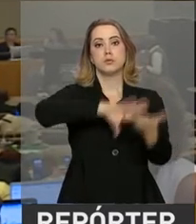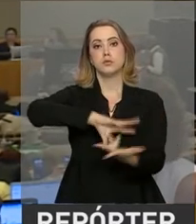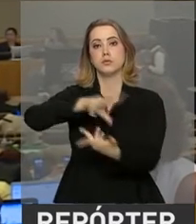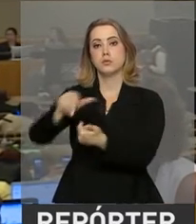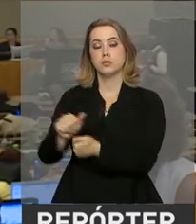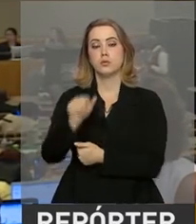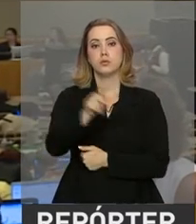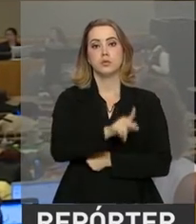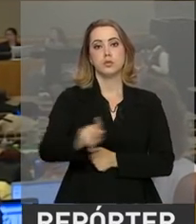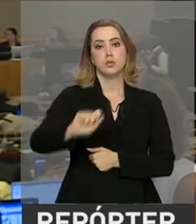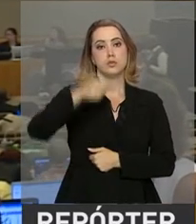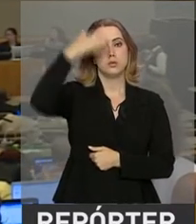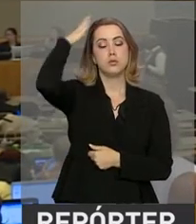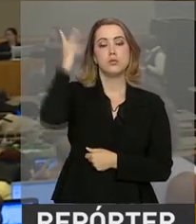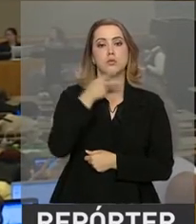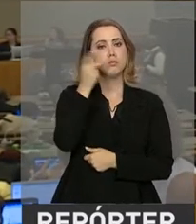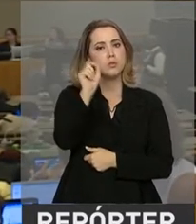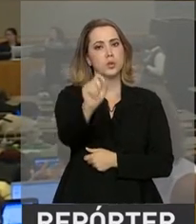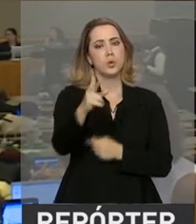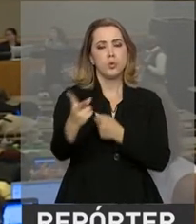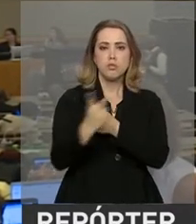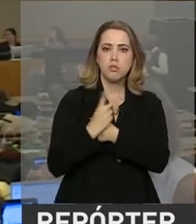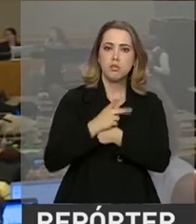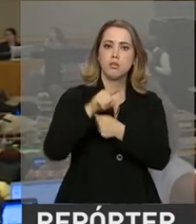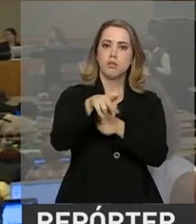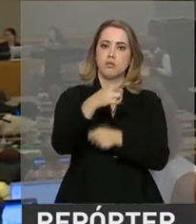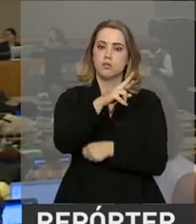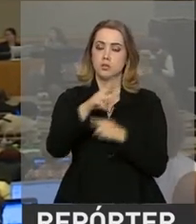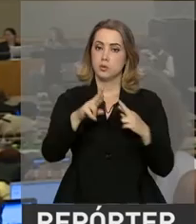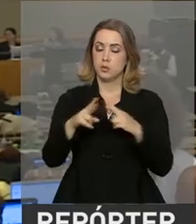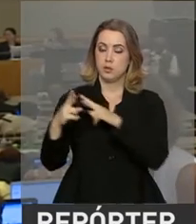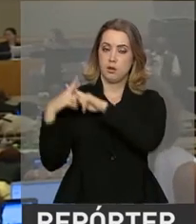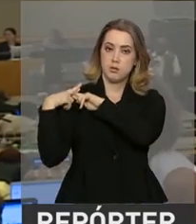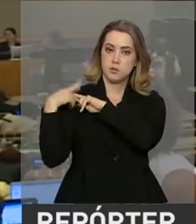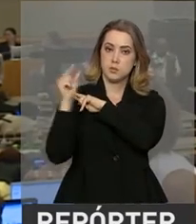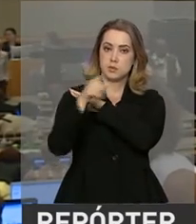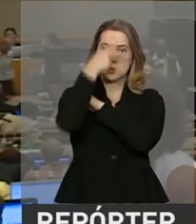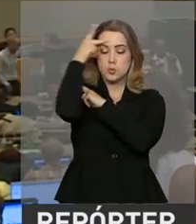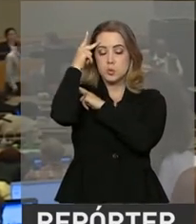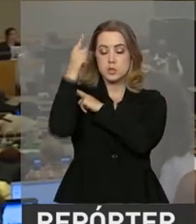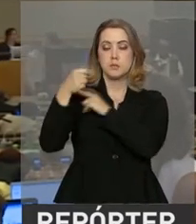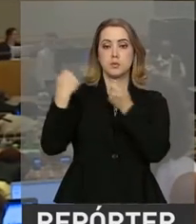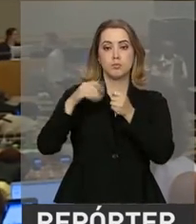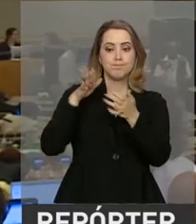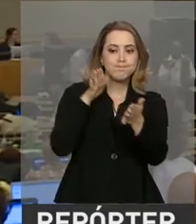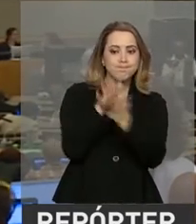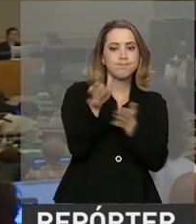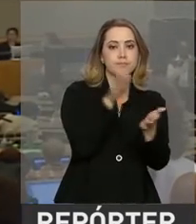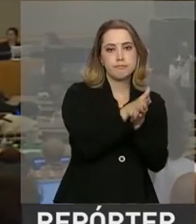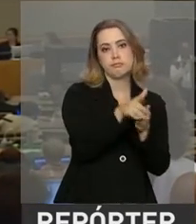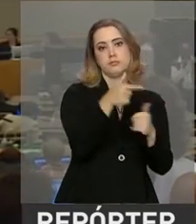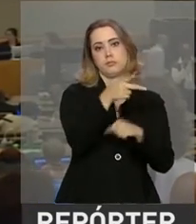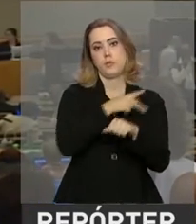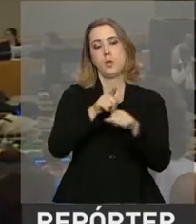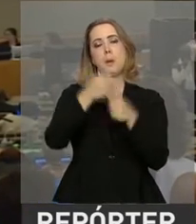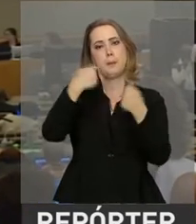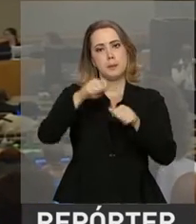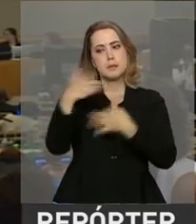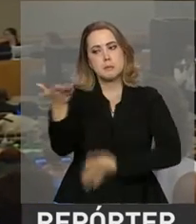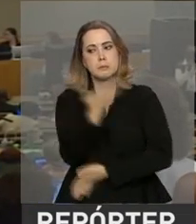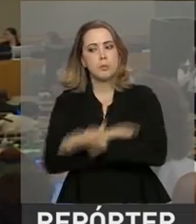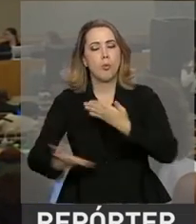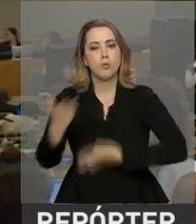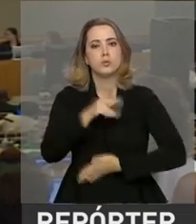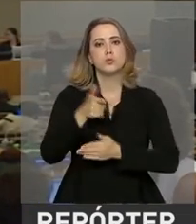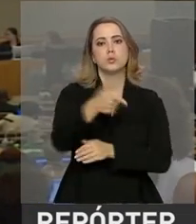michel temer defendeu que a responsabilidade para com os refugiados deve ser compartilhada e que o brasil tem propostas em